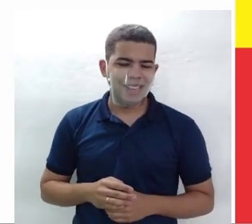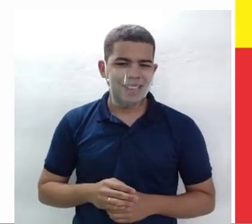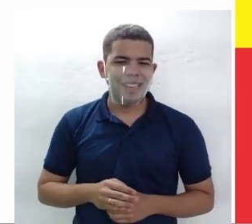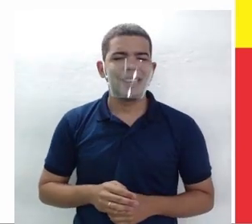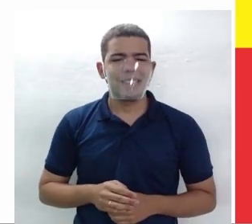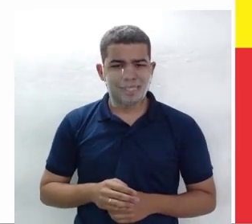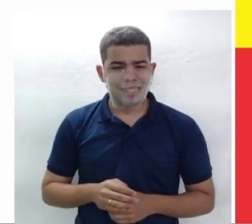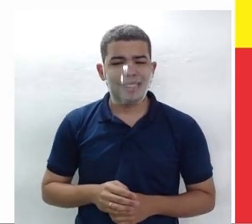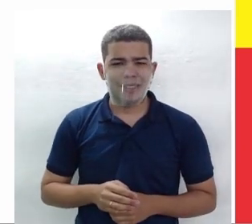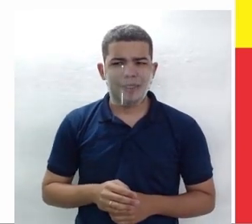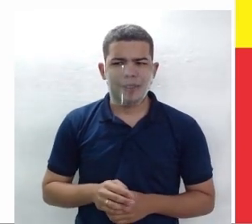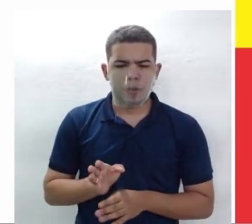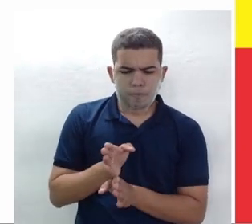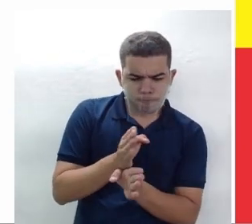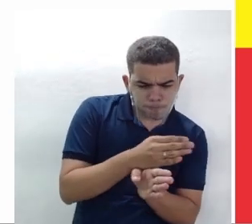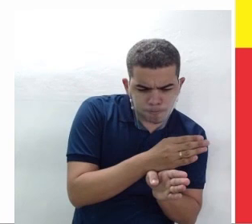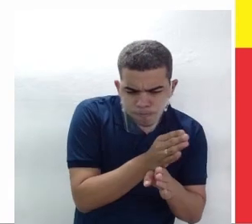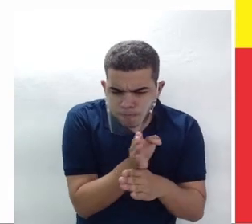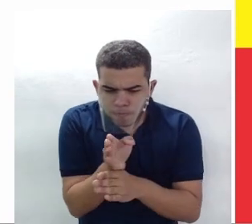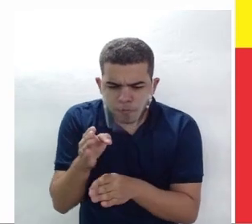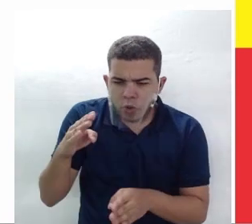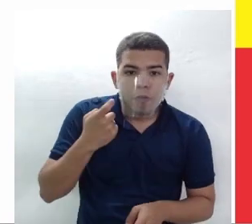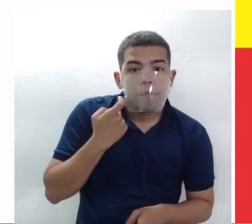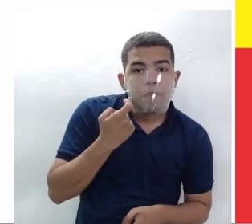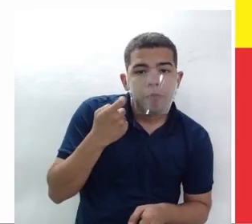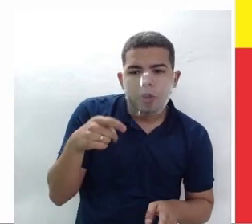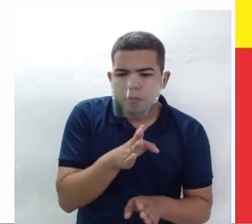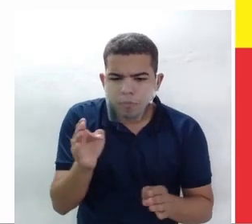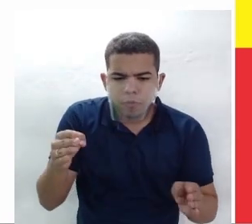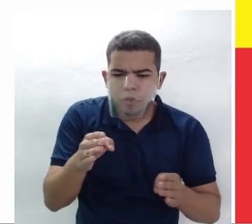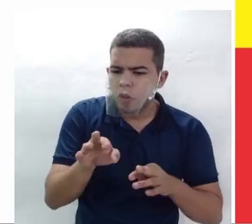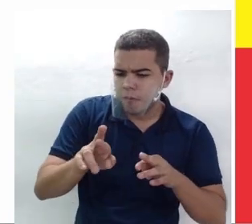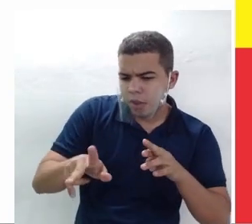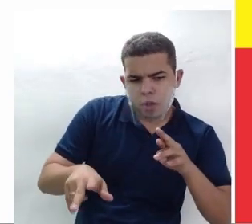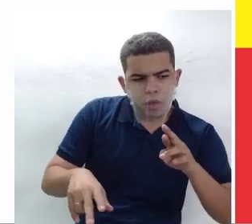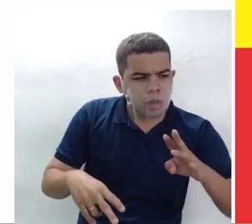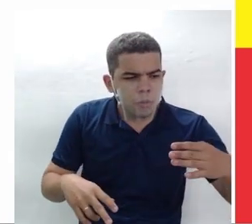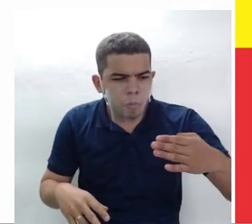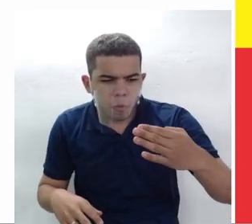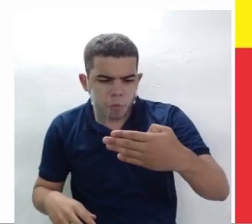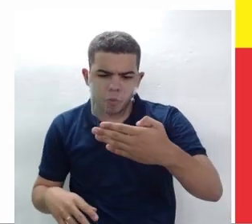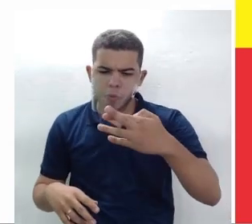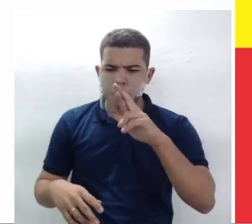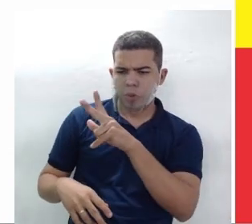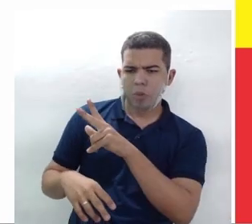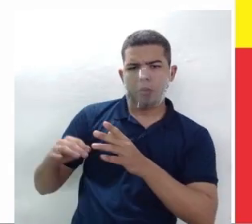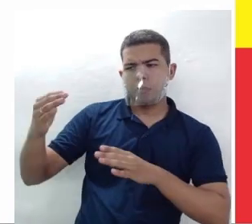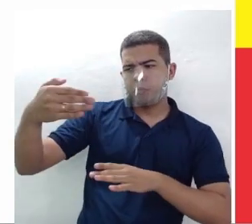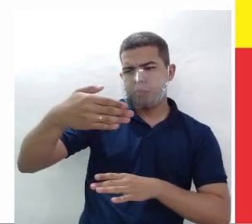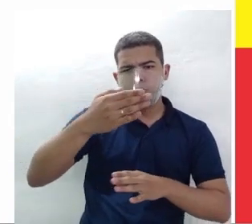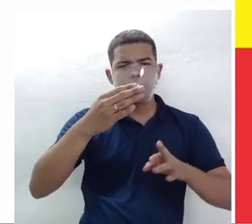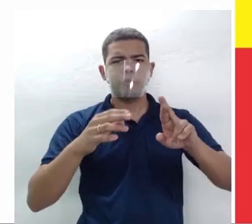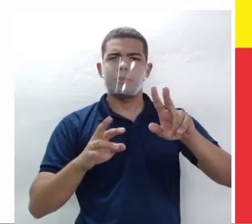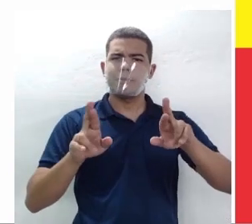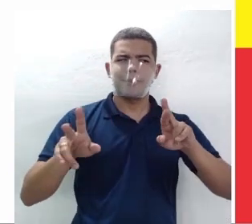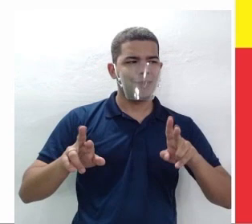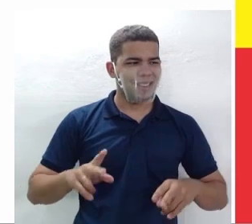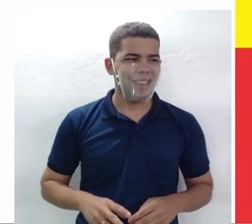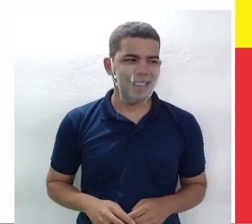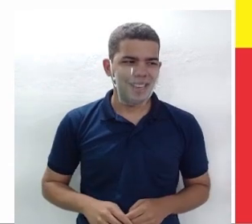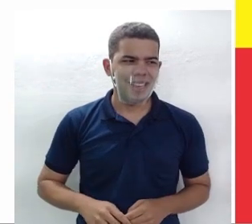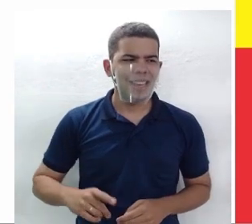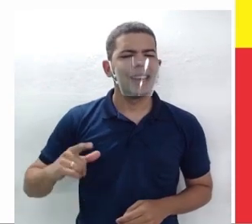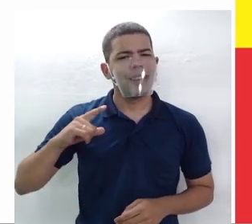diversas espécies de peixes é que vão formar uma comunidade que estão aí